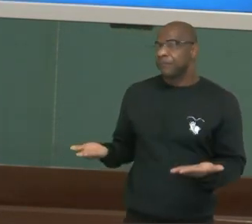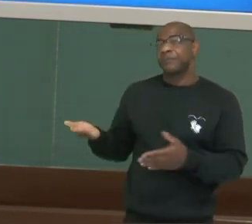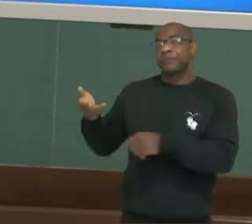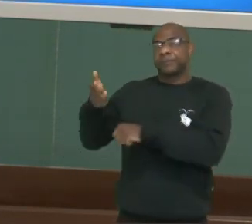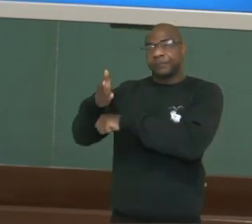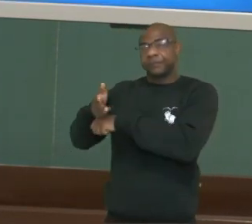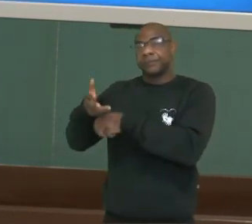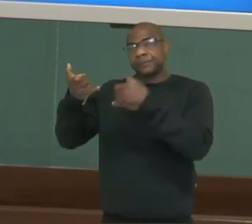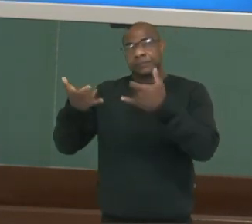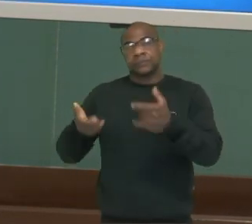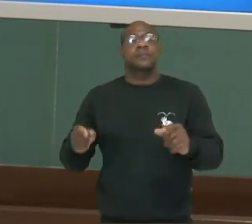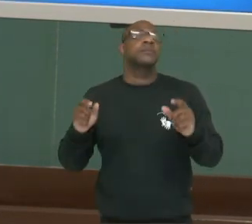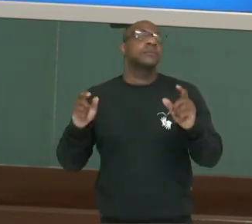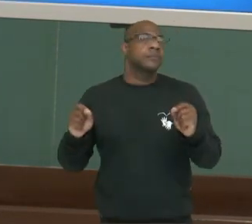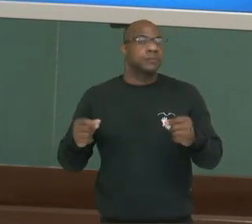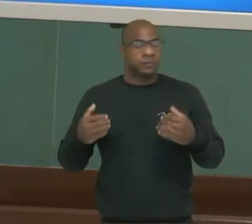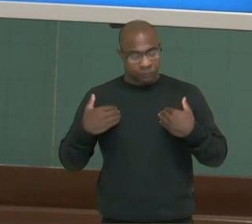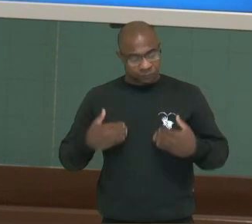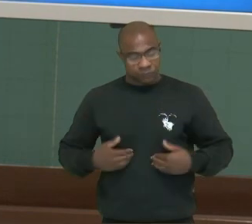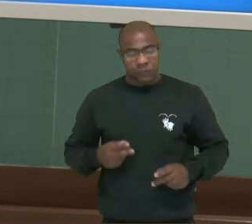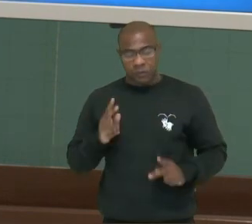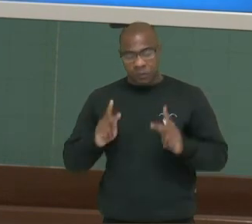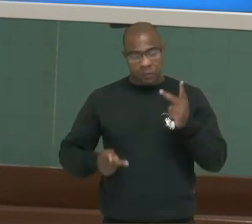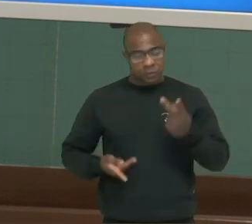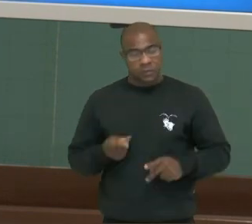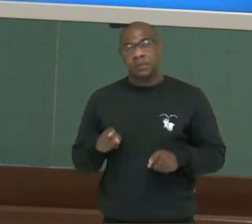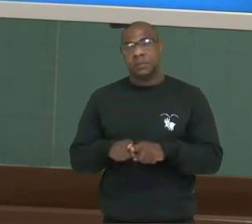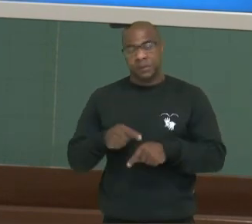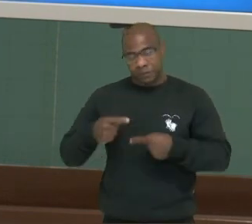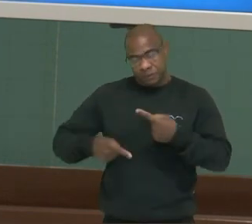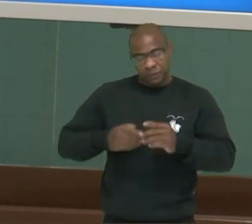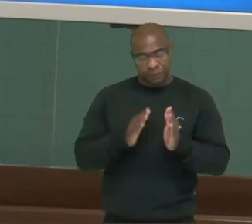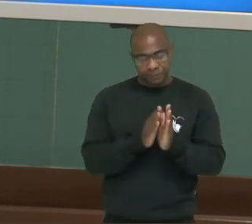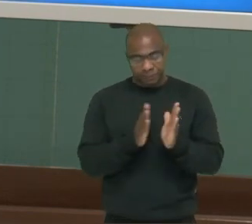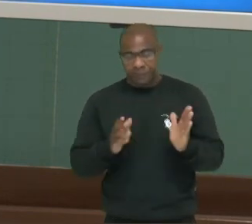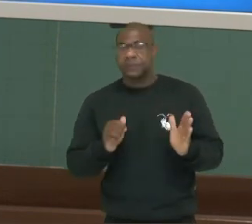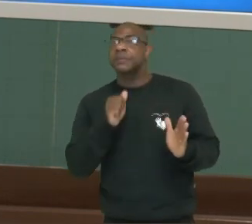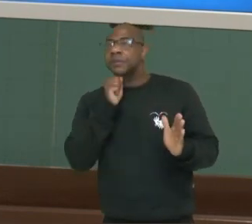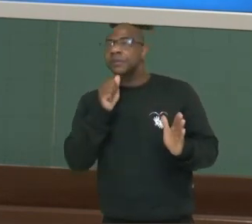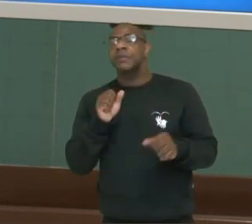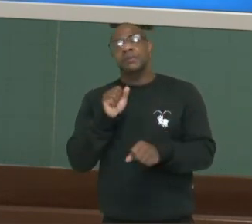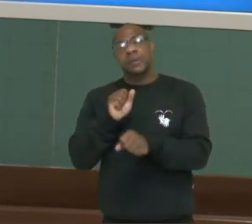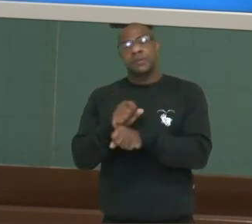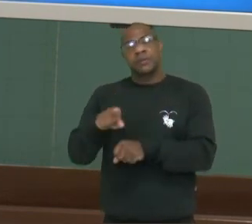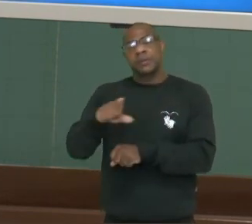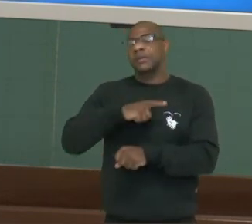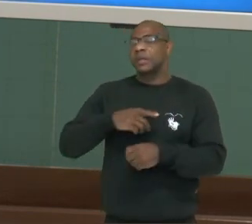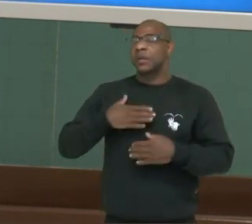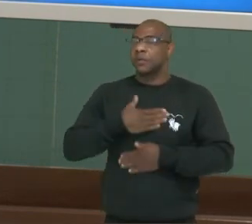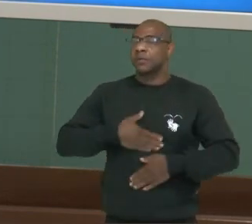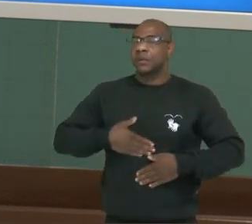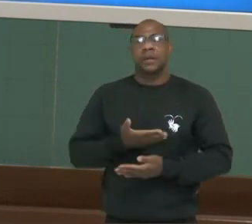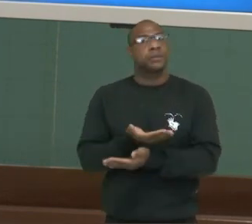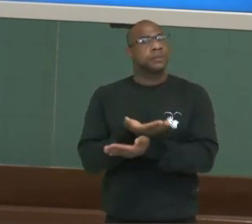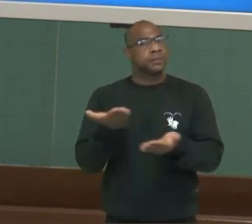Nesse vídeo, nós falamos sobre hormônios e ciclo menstrual. Espero que vocês tenham gostado e até breve!